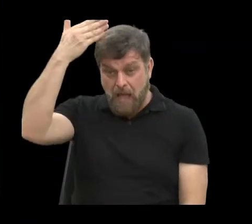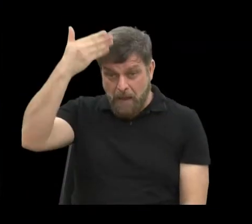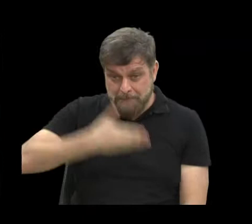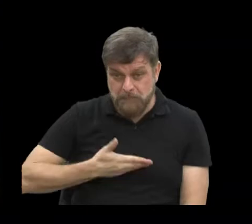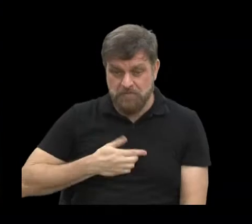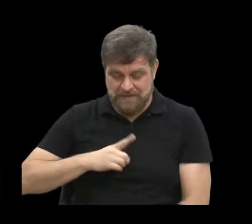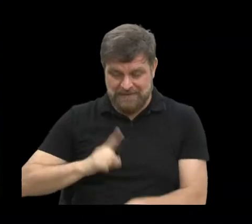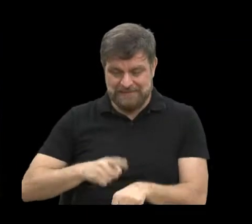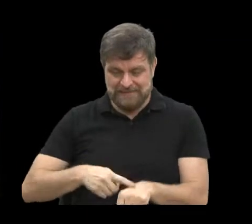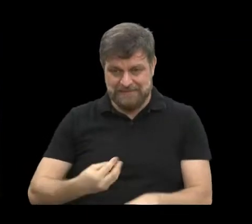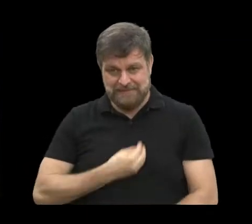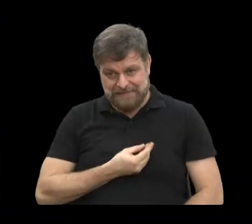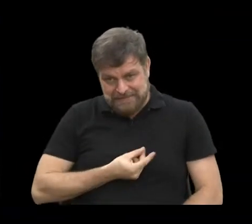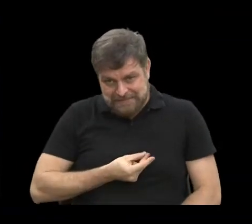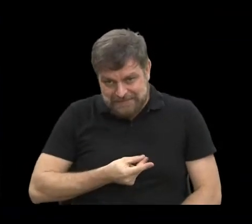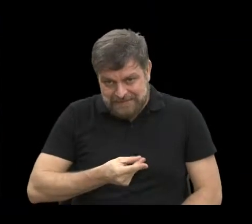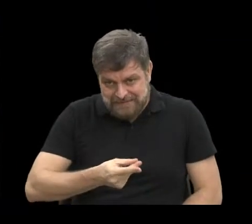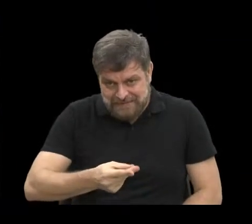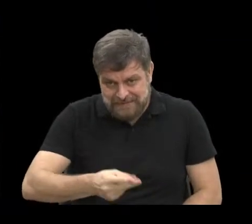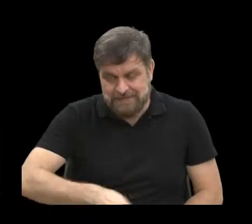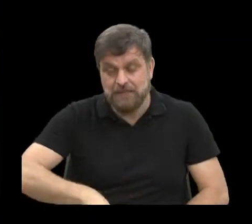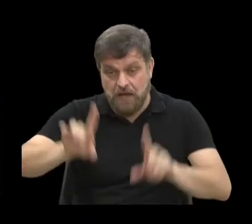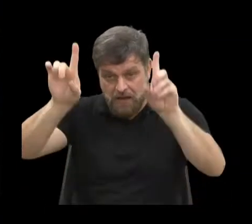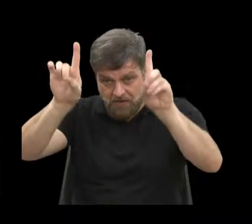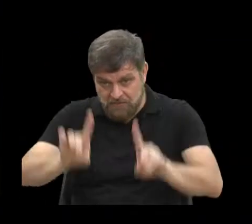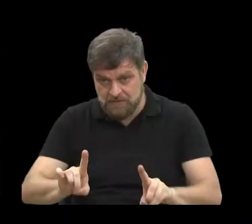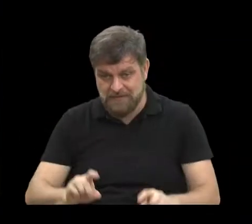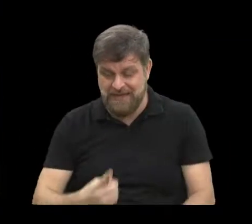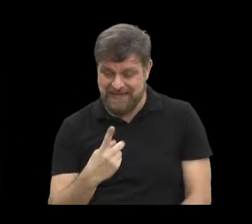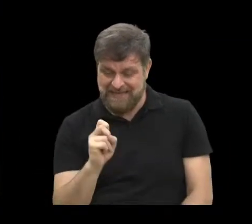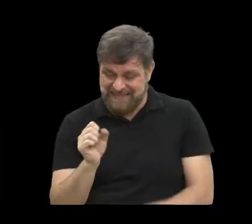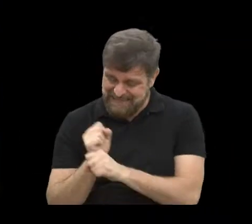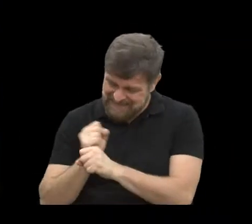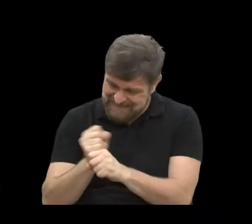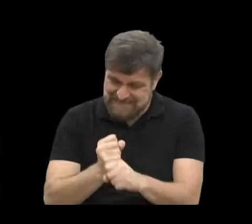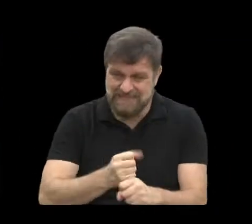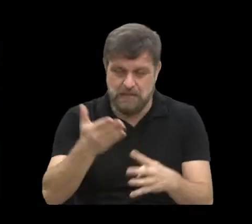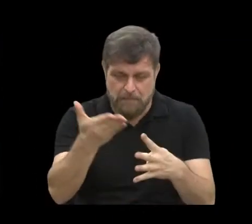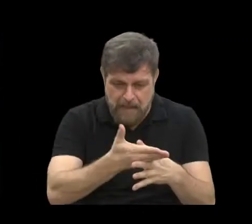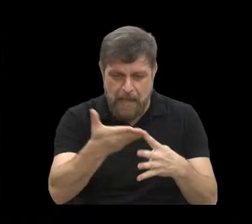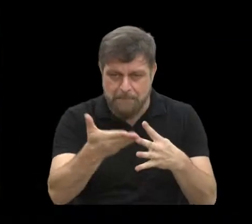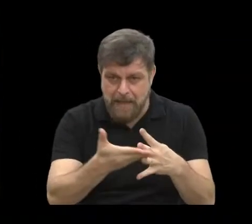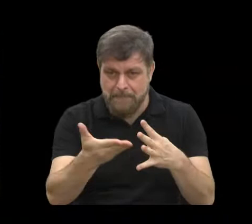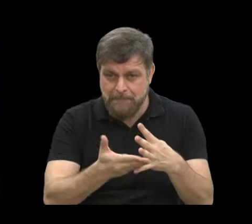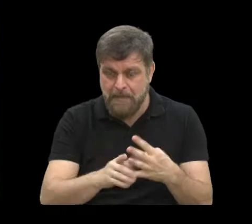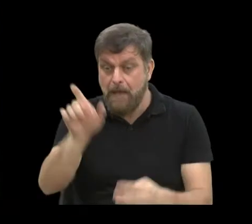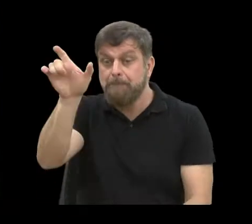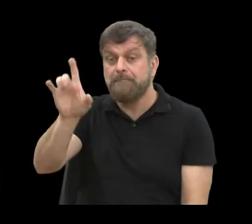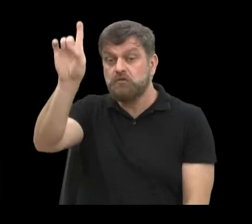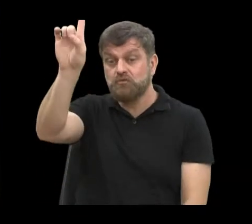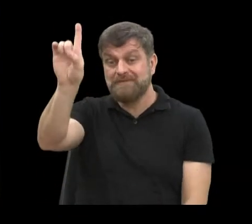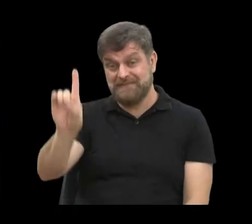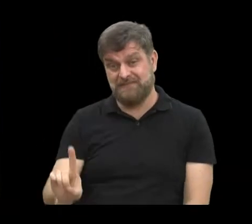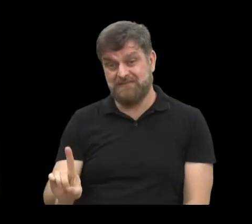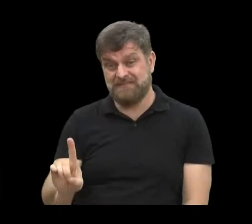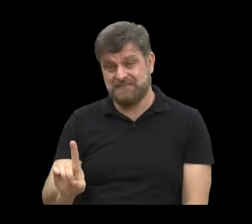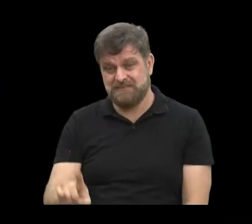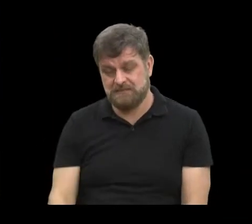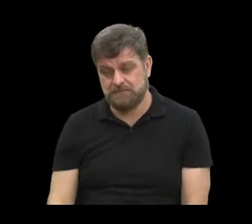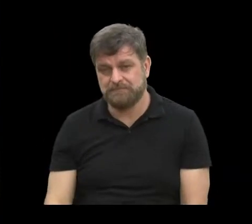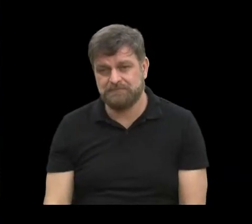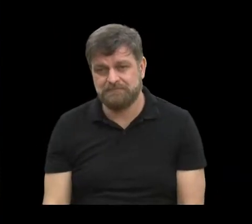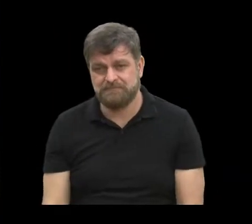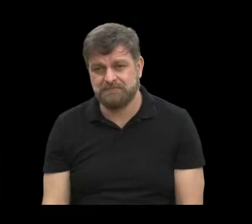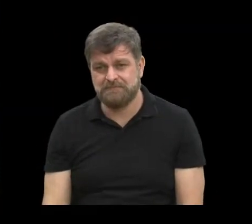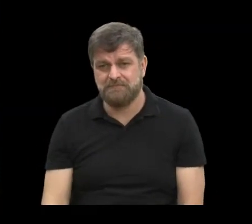mesmo período, tá ok? Então, 15 anos de contribuição na condição de pessoa com deficiência.